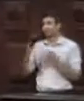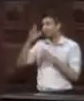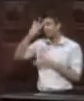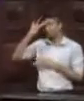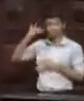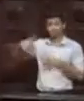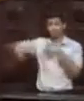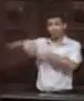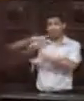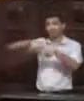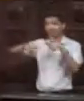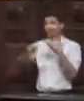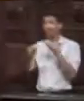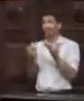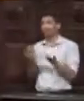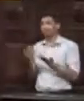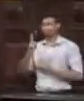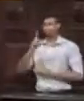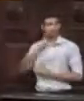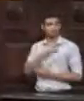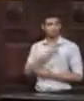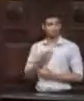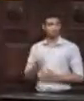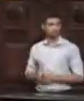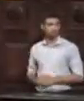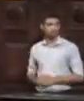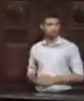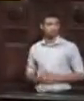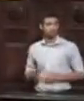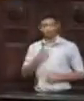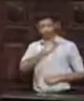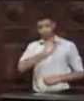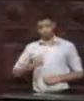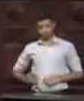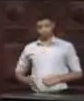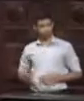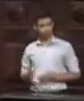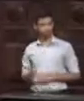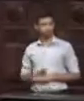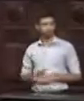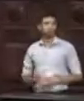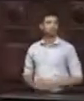justificado pela crise que aí está instalada. Eram essas considerações que eu gostaria de fazer, senhor presidente.